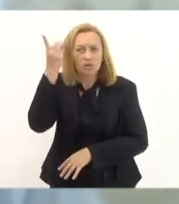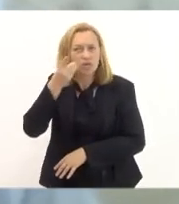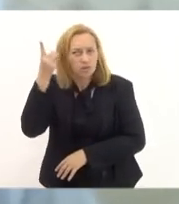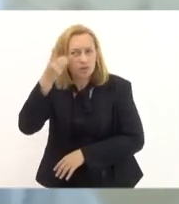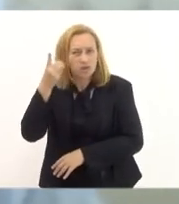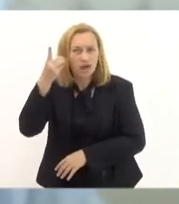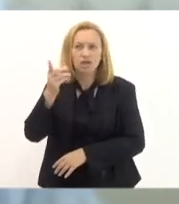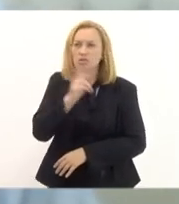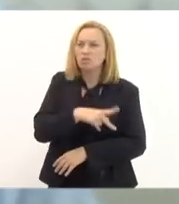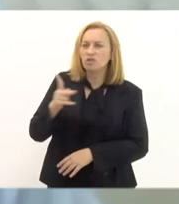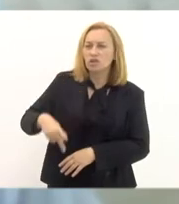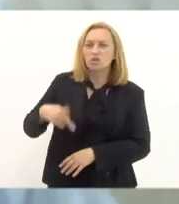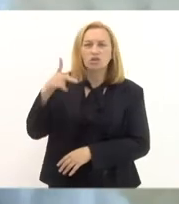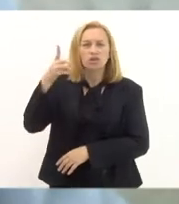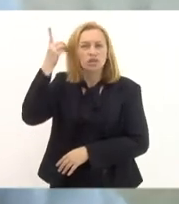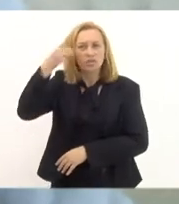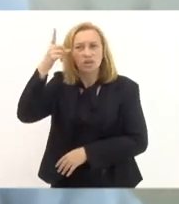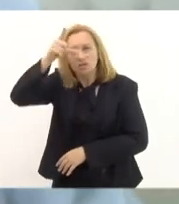pessoa